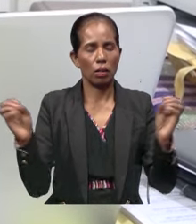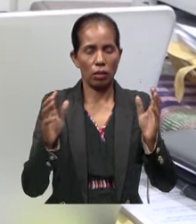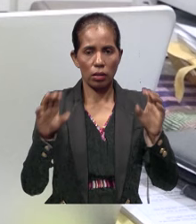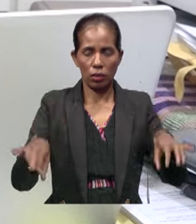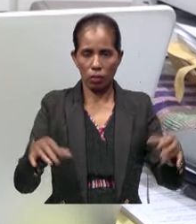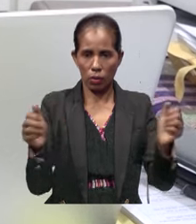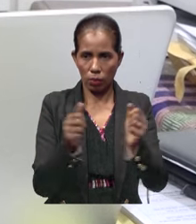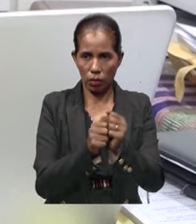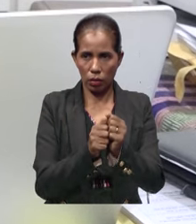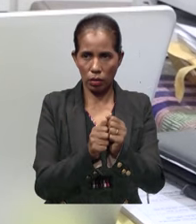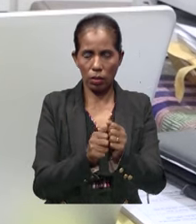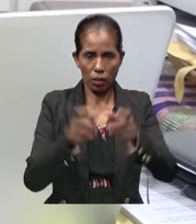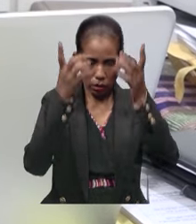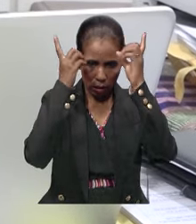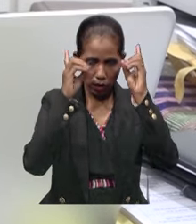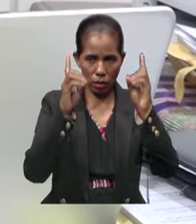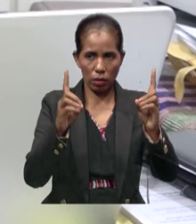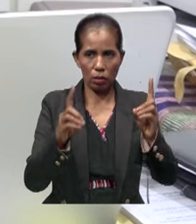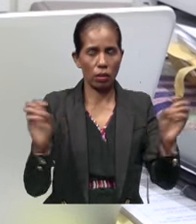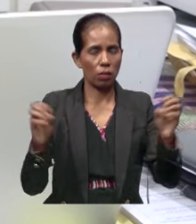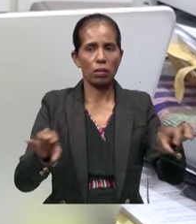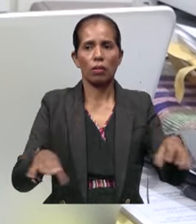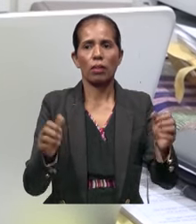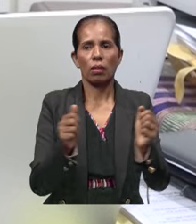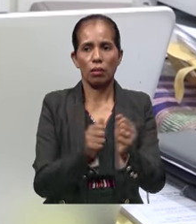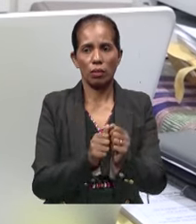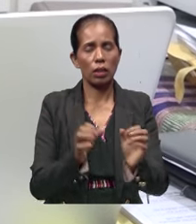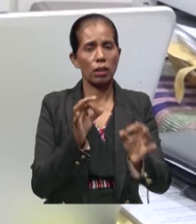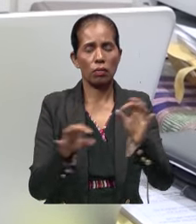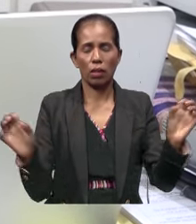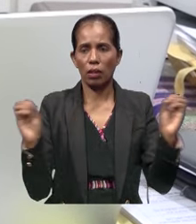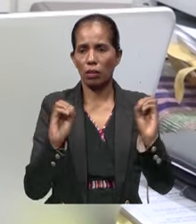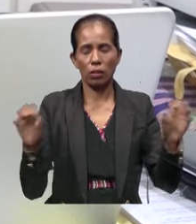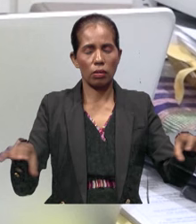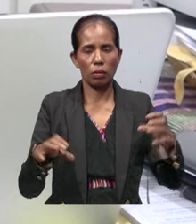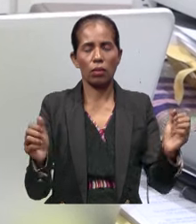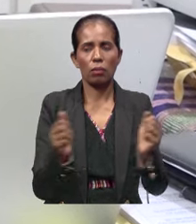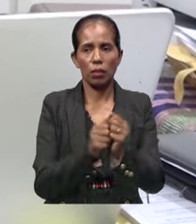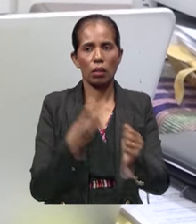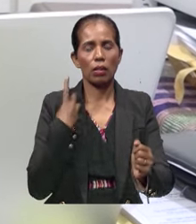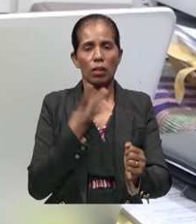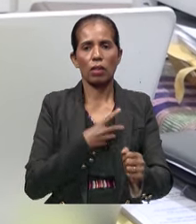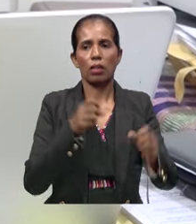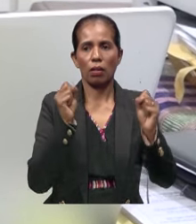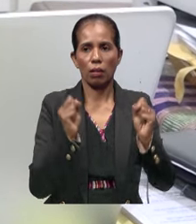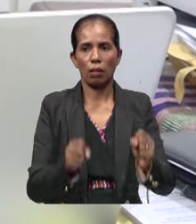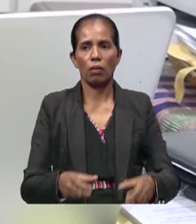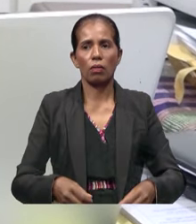operava decisão né. Então ela coi serviço hamutu, se ela coi serviço hamutu, sanção ne saira ita bele